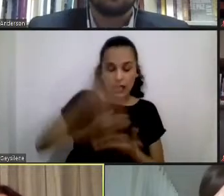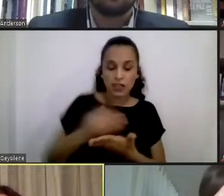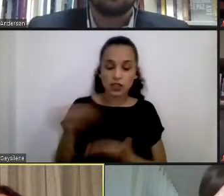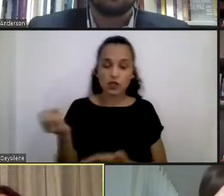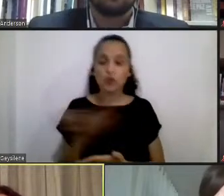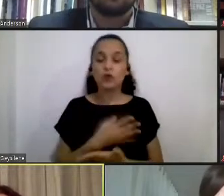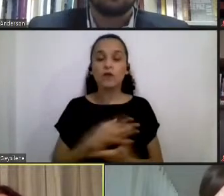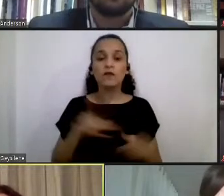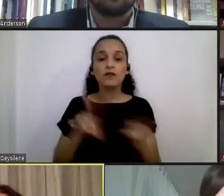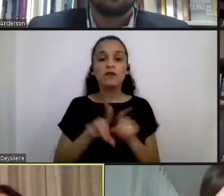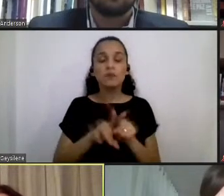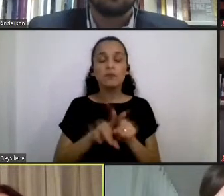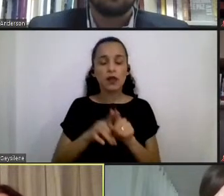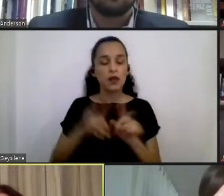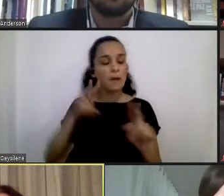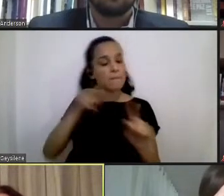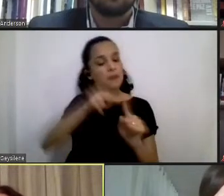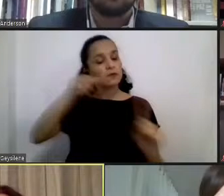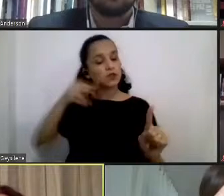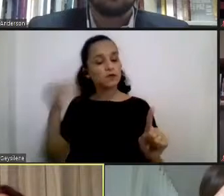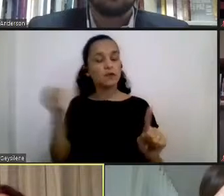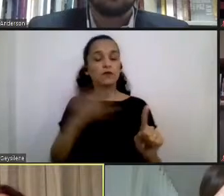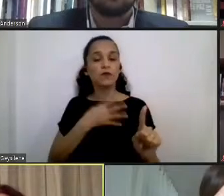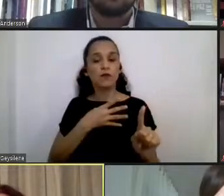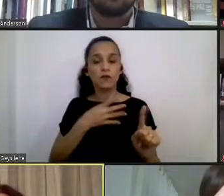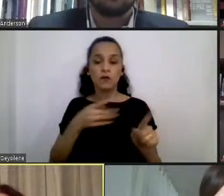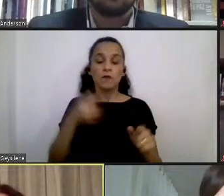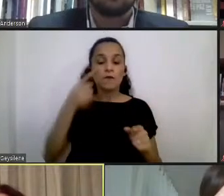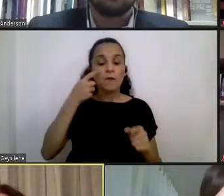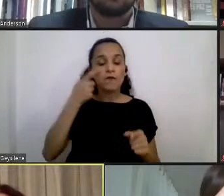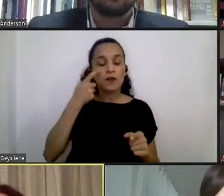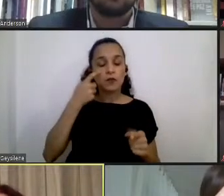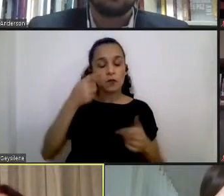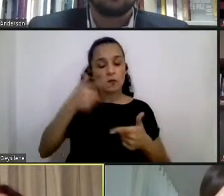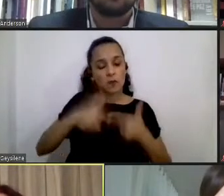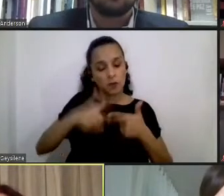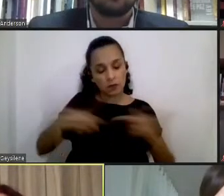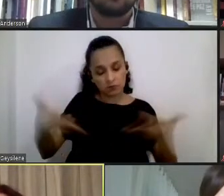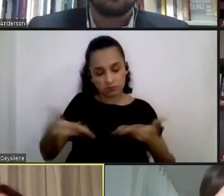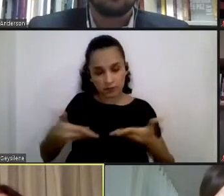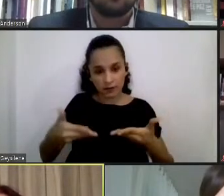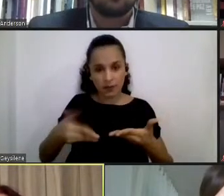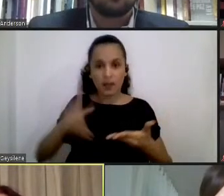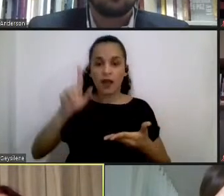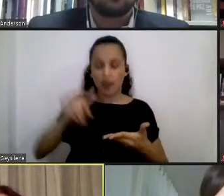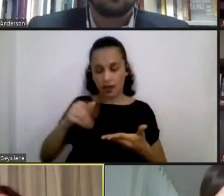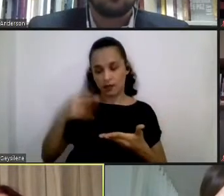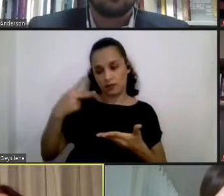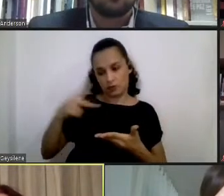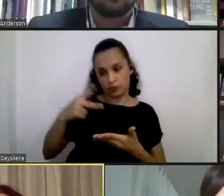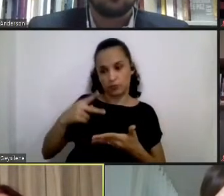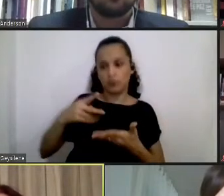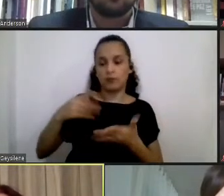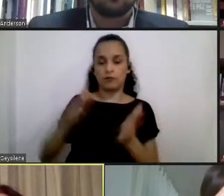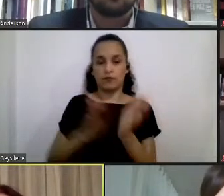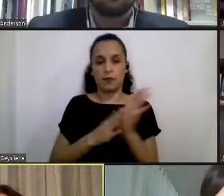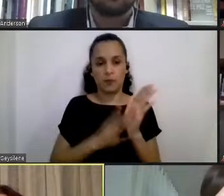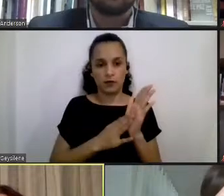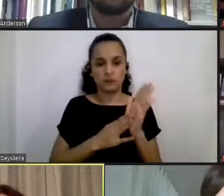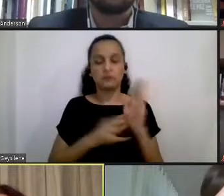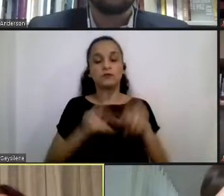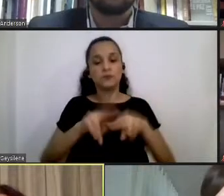antigos e atuais é uma das missões da investigação científica e, por conseguinte, do